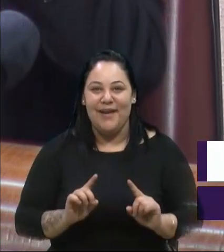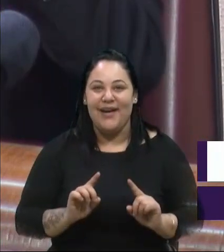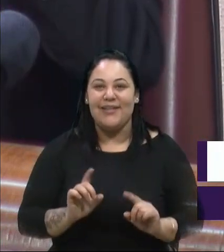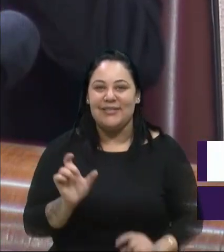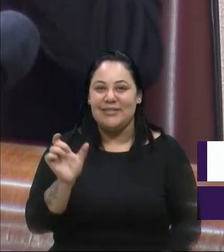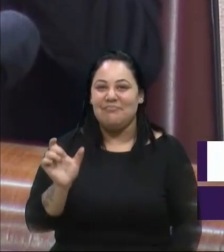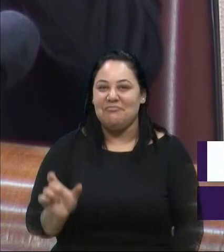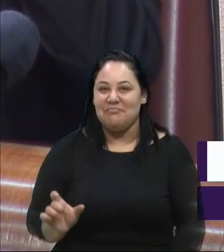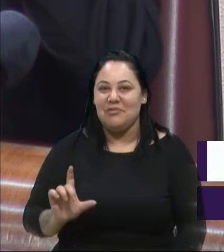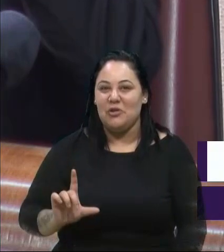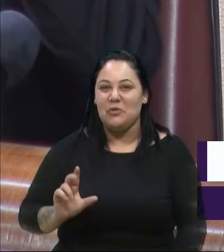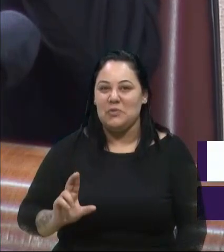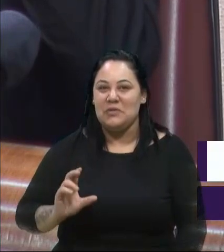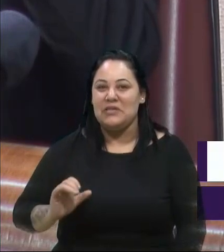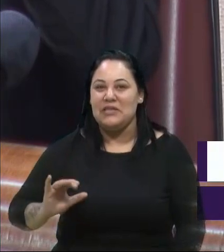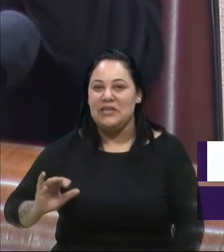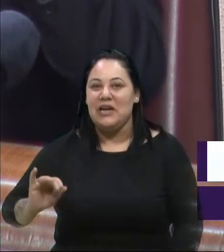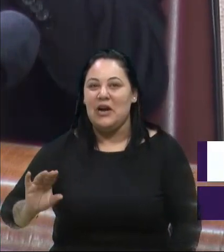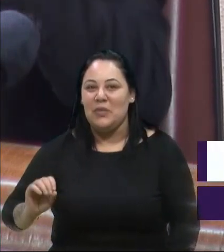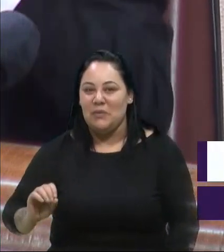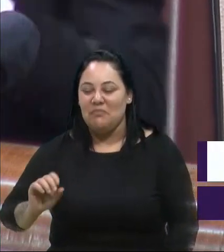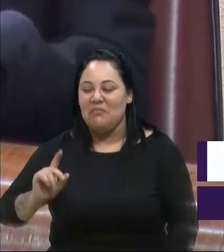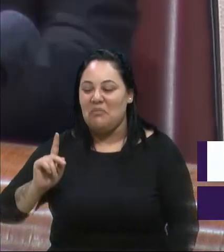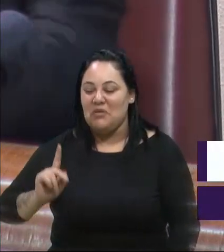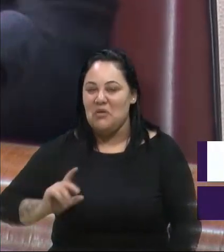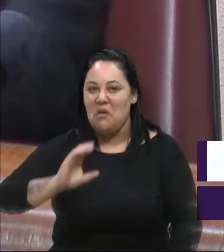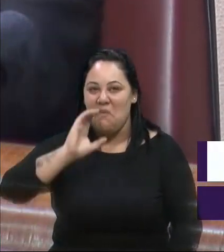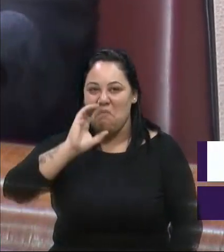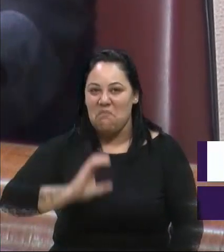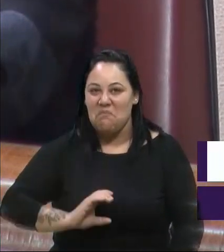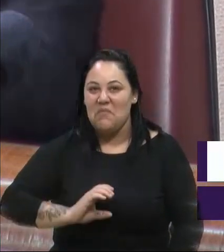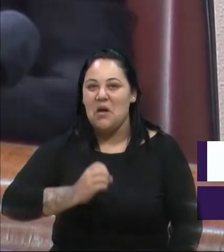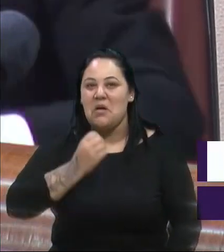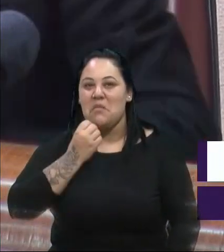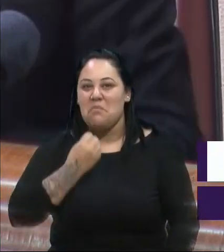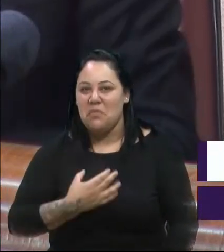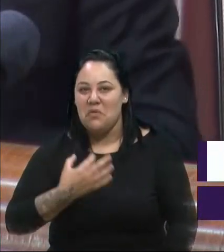cidadão maravilhoso, do bem, otimista,